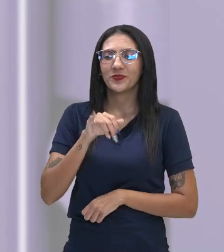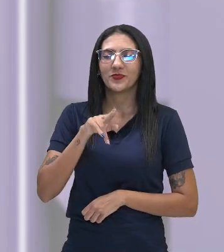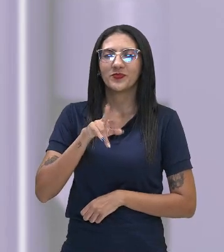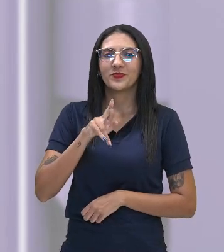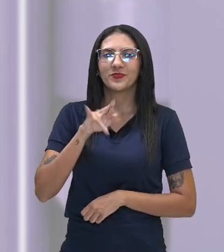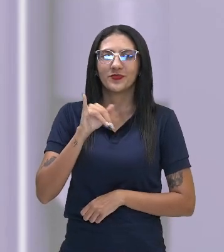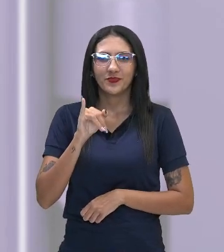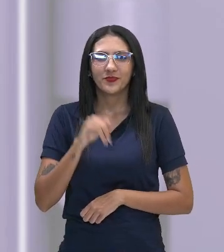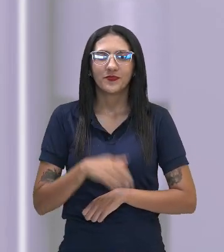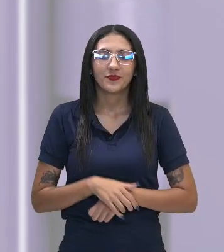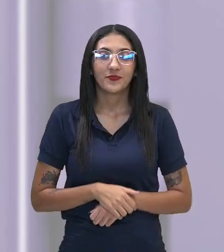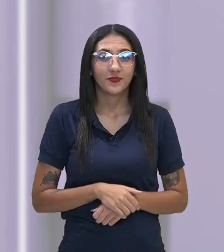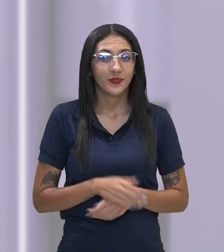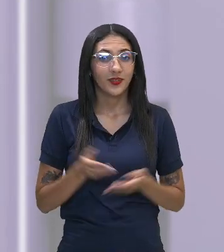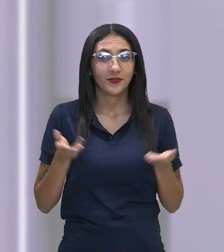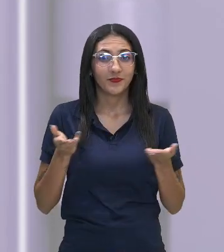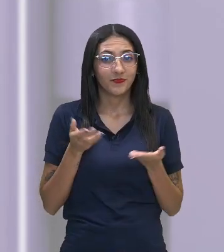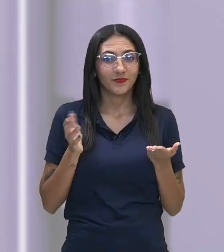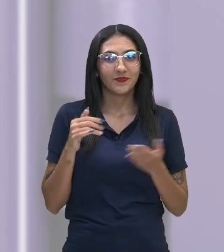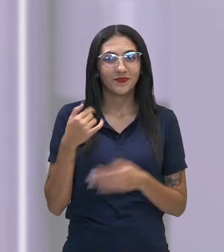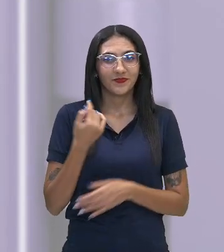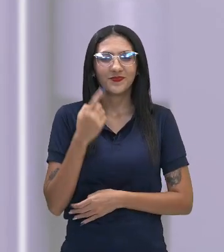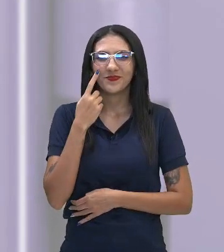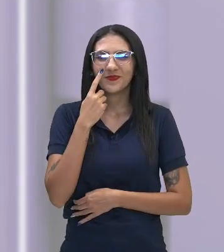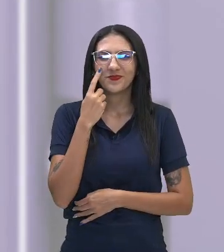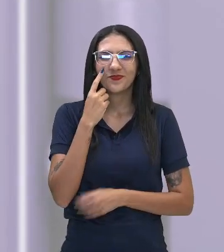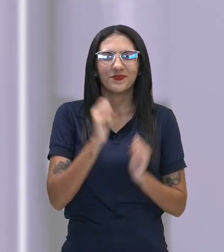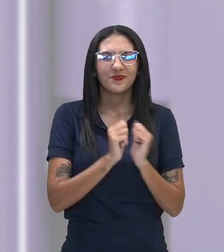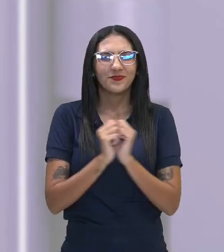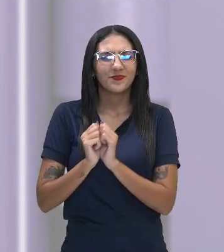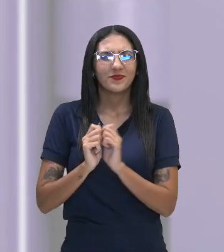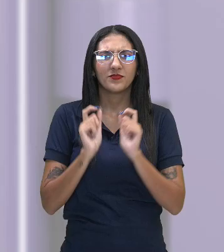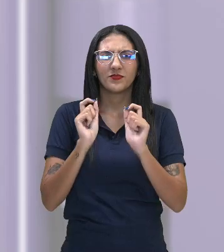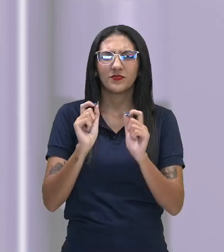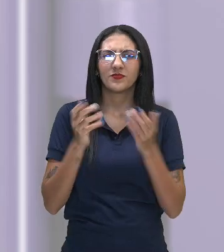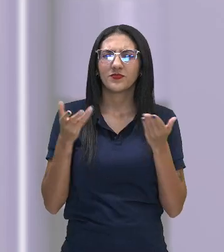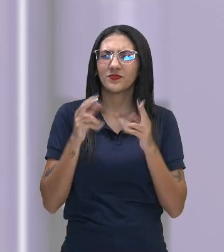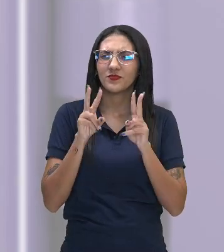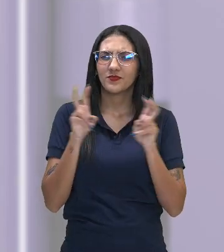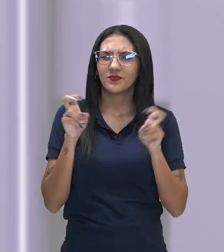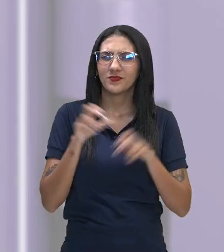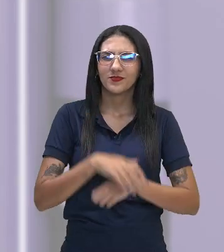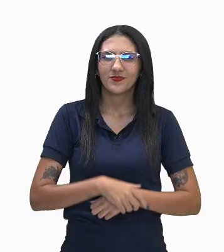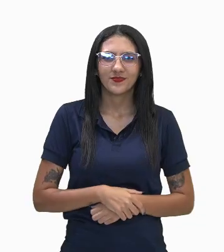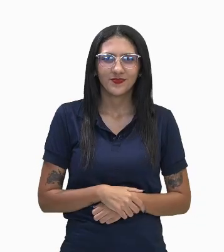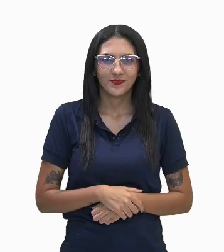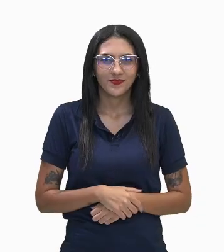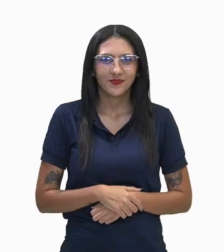te convidar para juntos e juntas refletirmos a nossa aula de hoje.